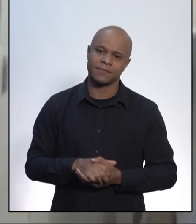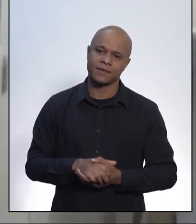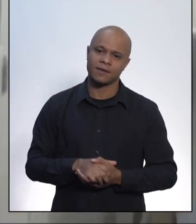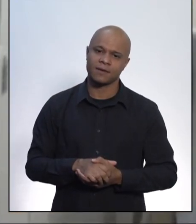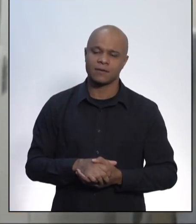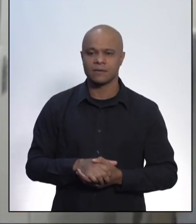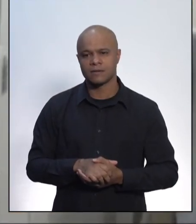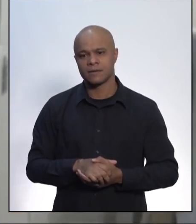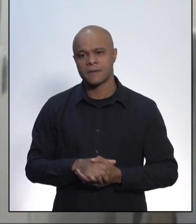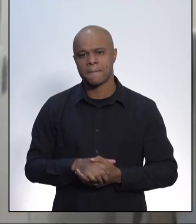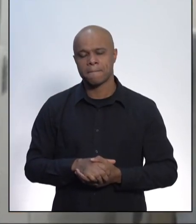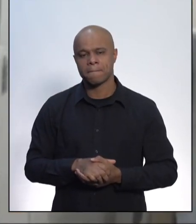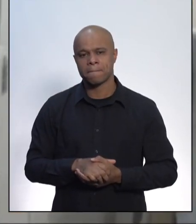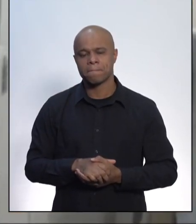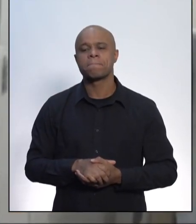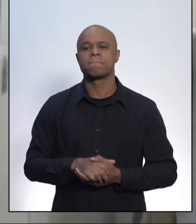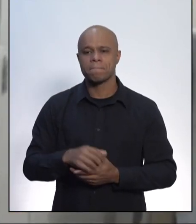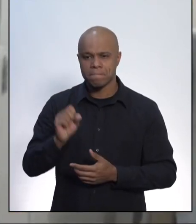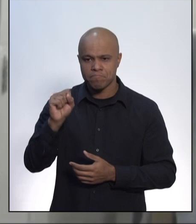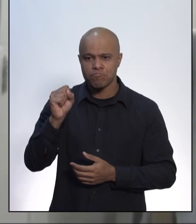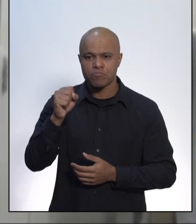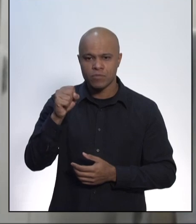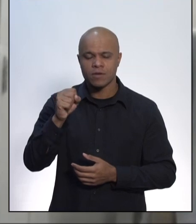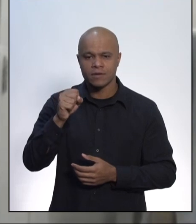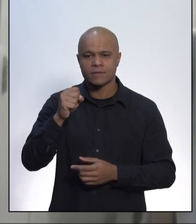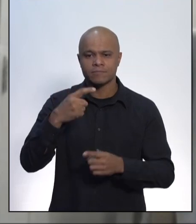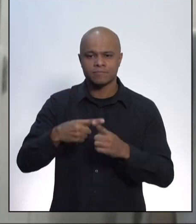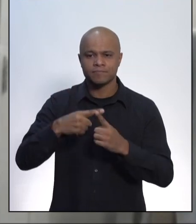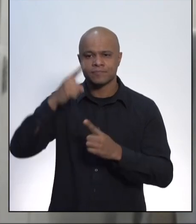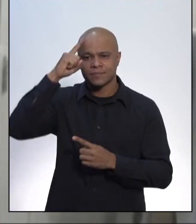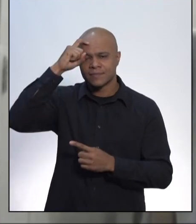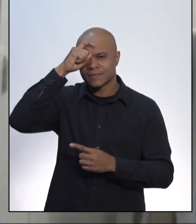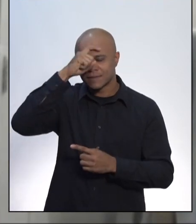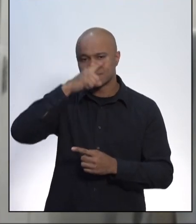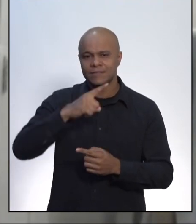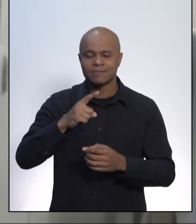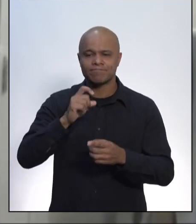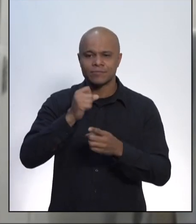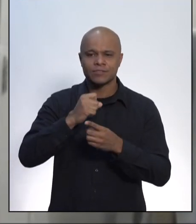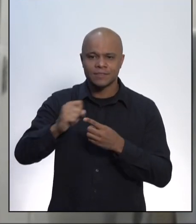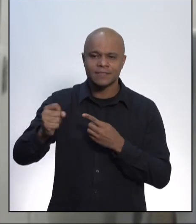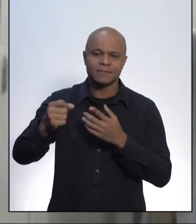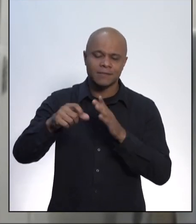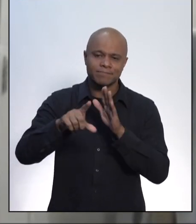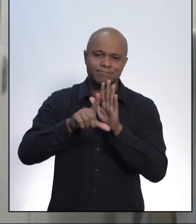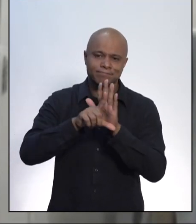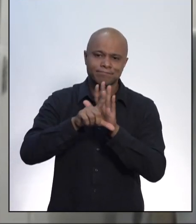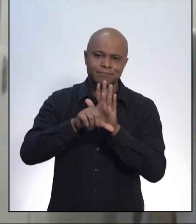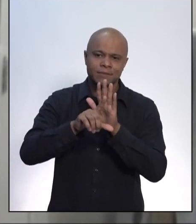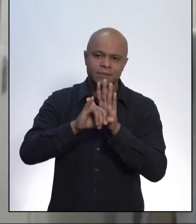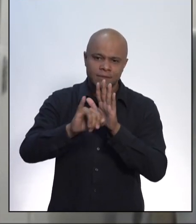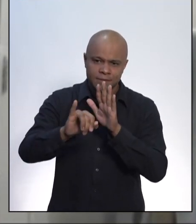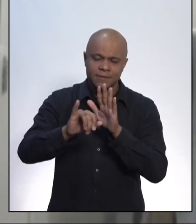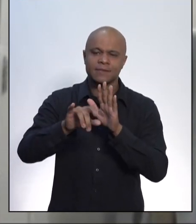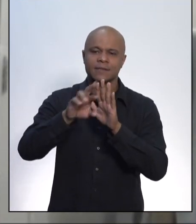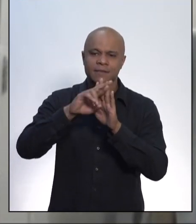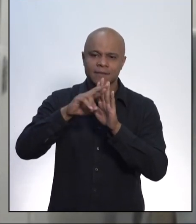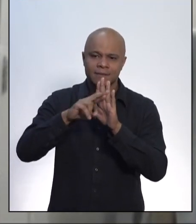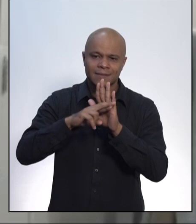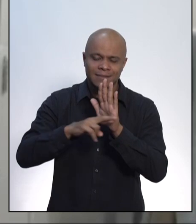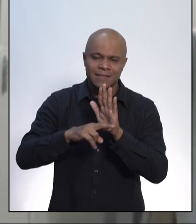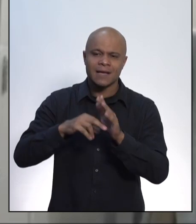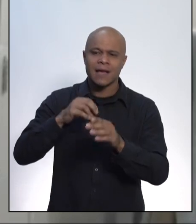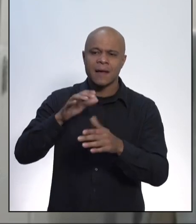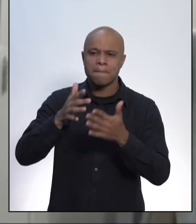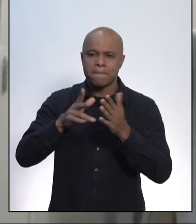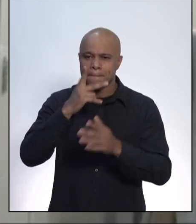acho que toda a dificuldade assim, do sistema, né? Do desafio. E a cada ano que